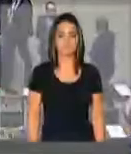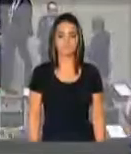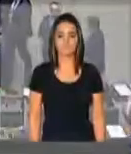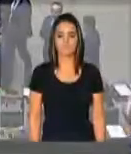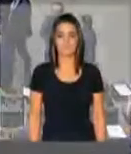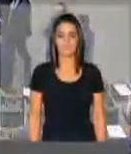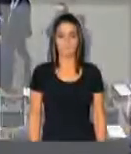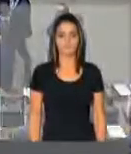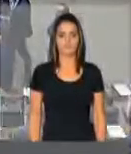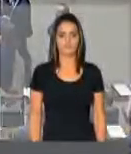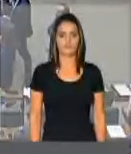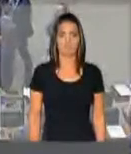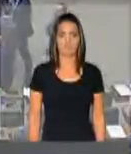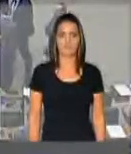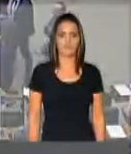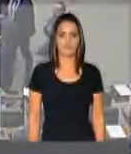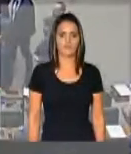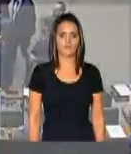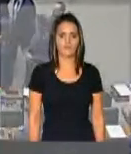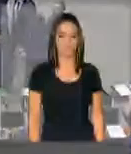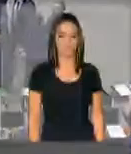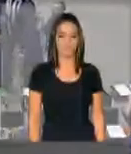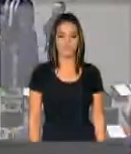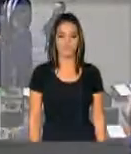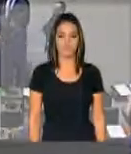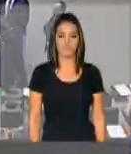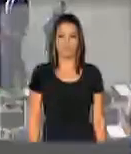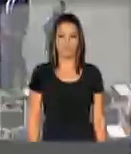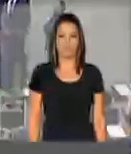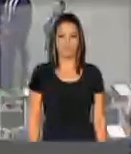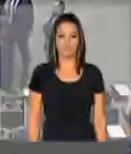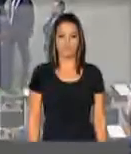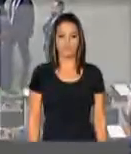nessa hora a vida de seu irmão voltou com bashir